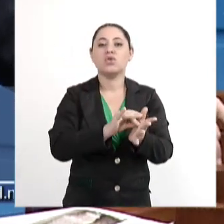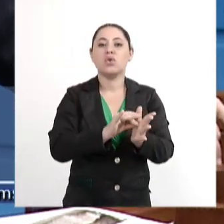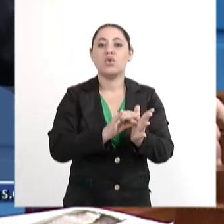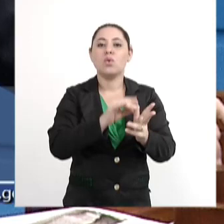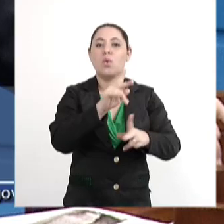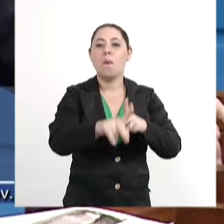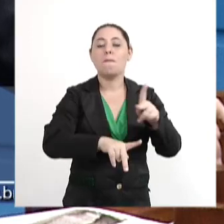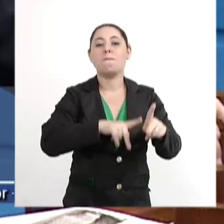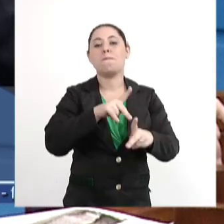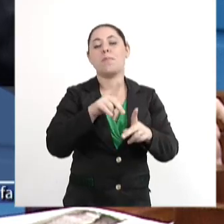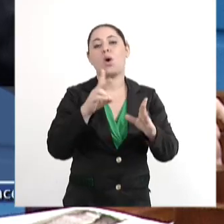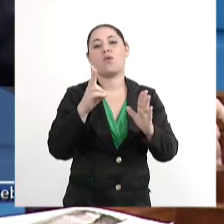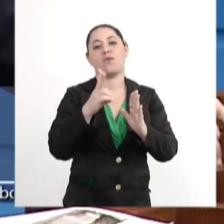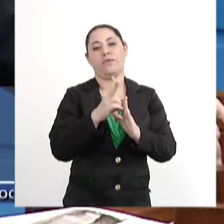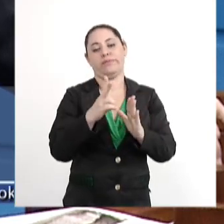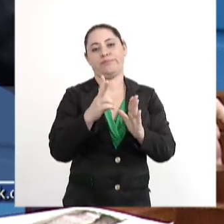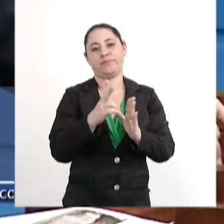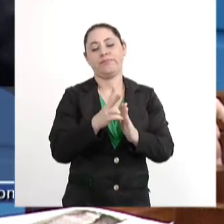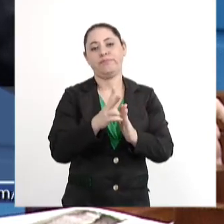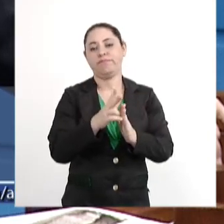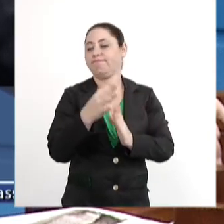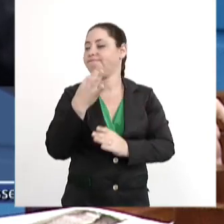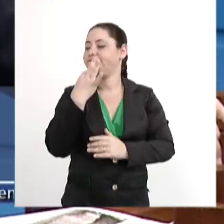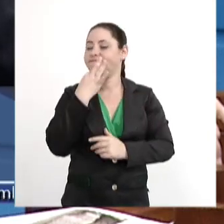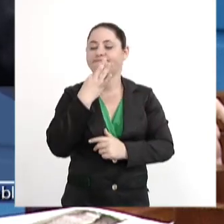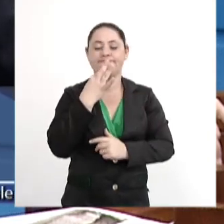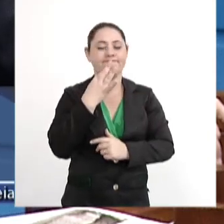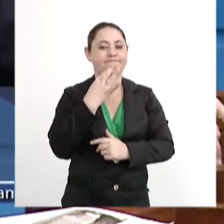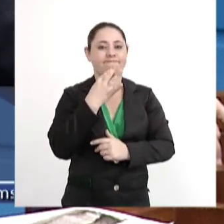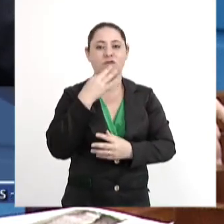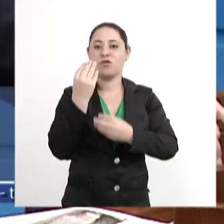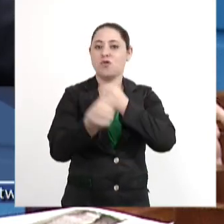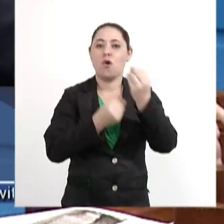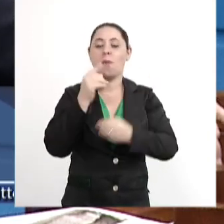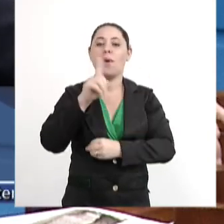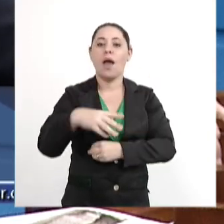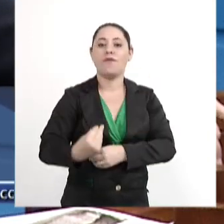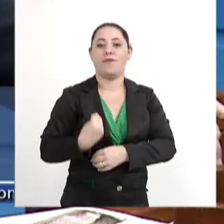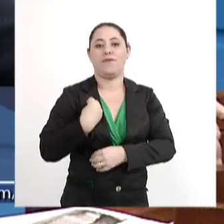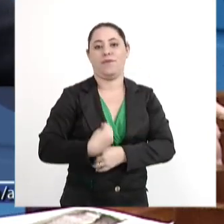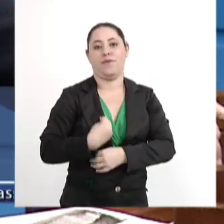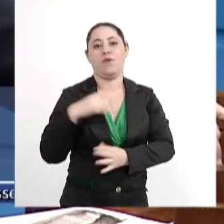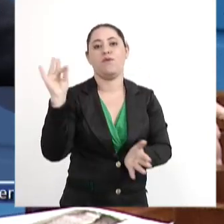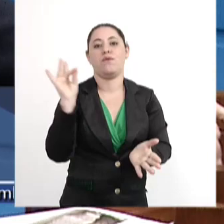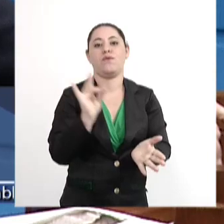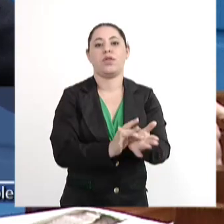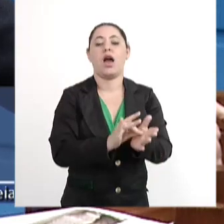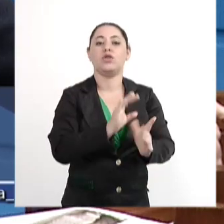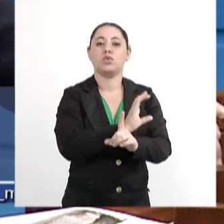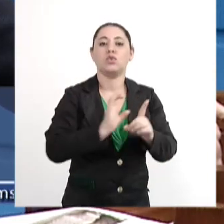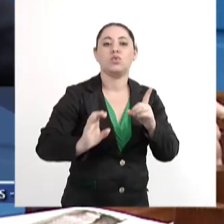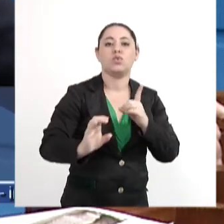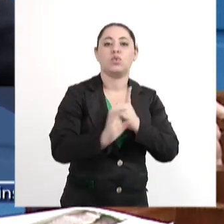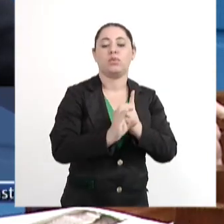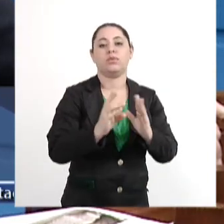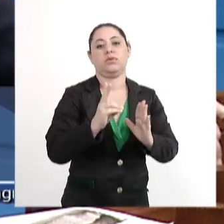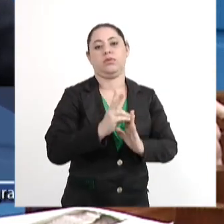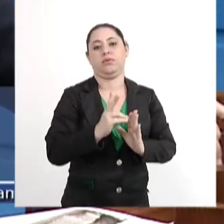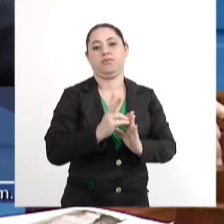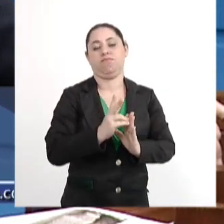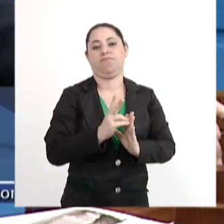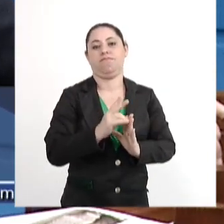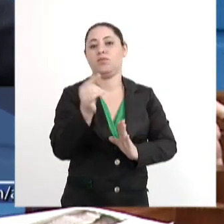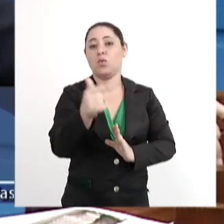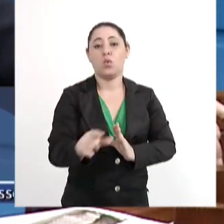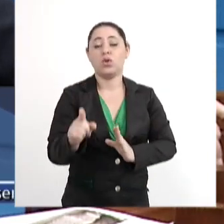indígenas, desconhece totalmente a situação que vivem essas comunidades e